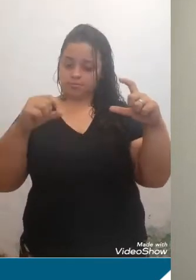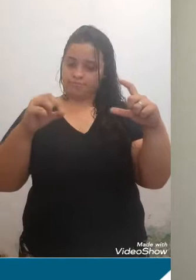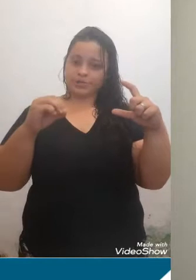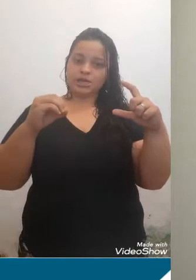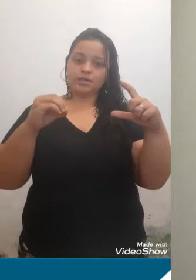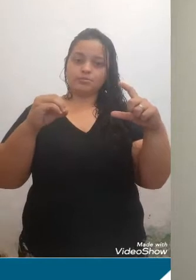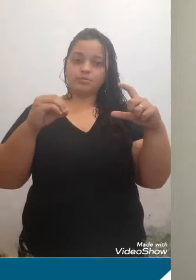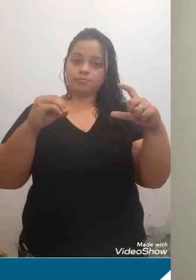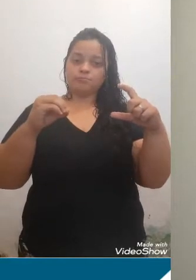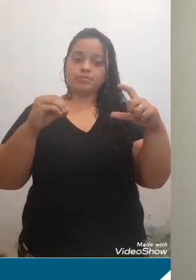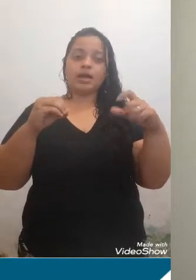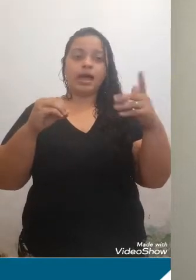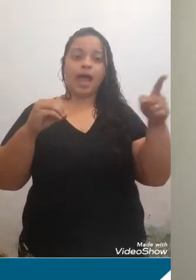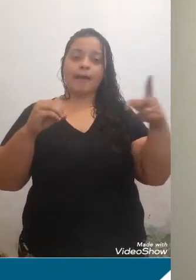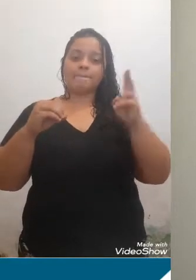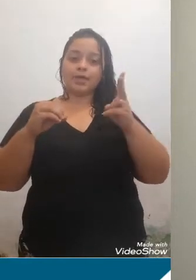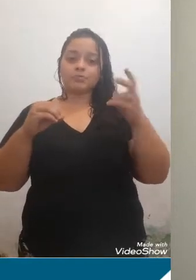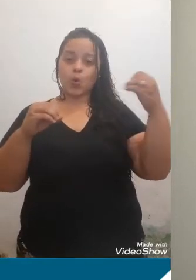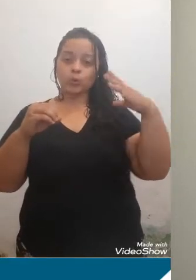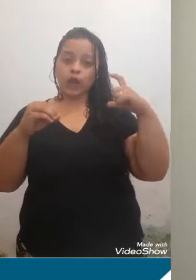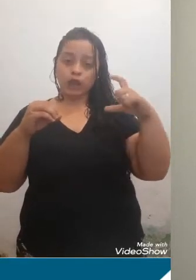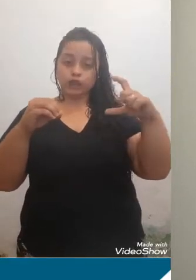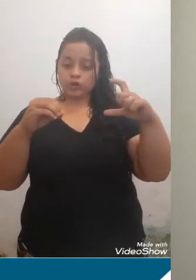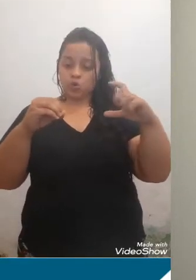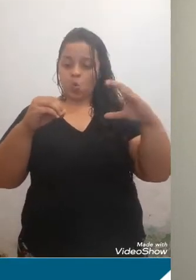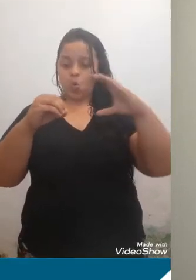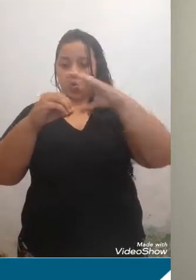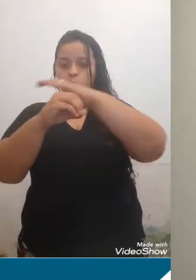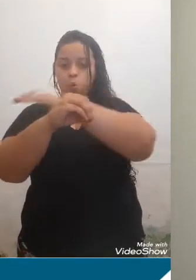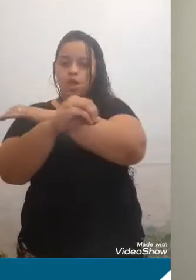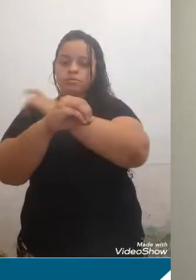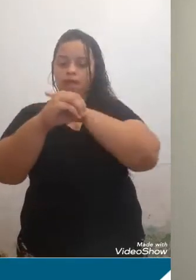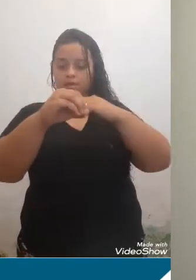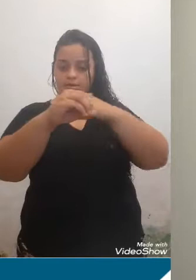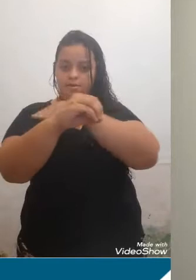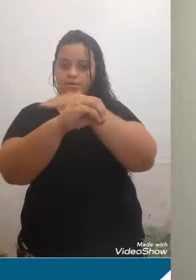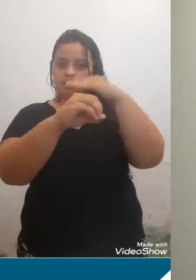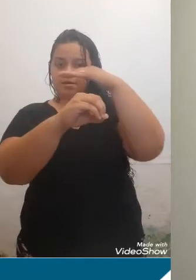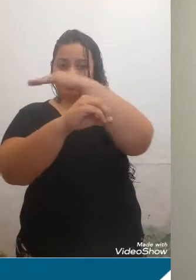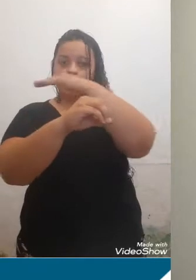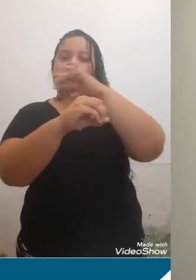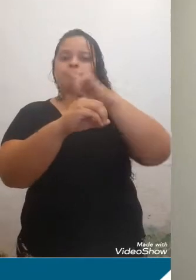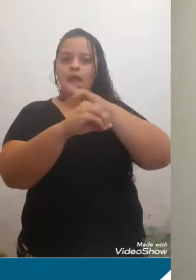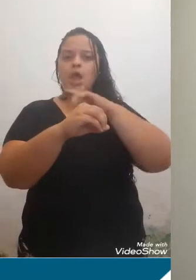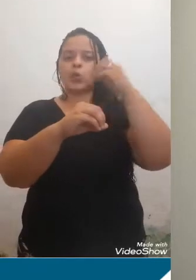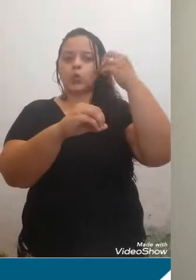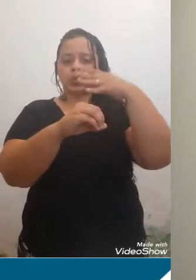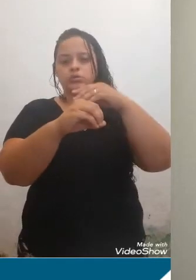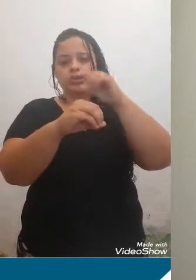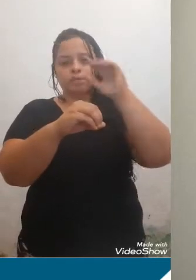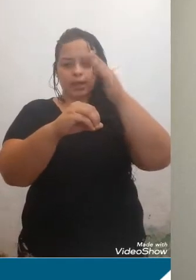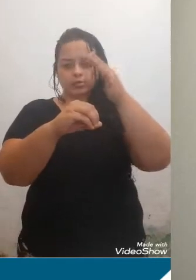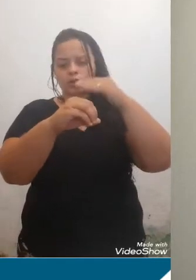beleza? Então, como essa fonte é bem grande, aí ela já projeta uma região de sombra e uma região de